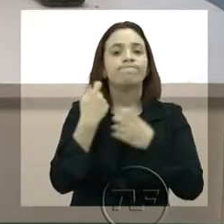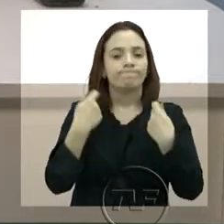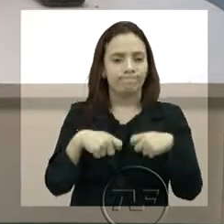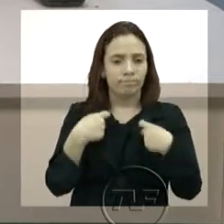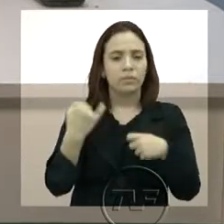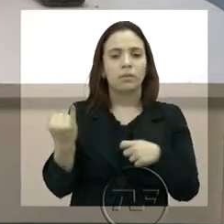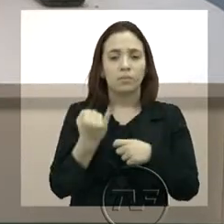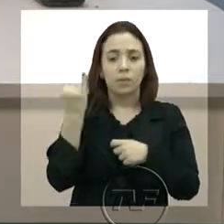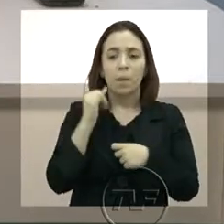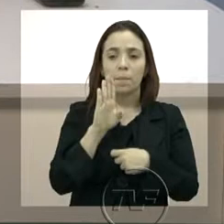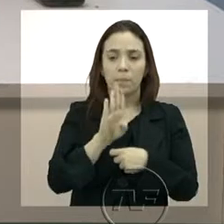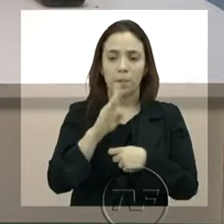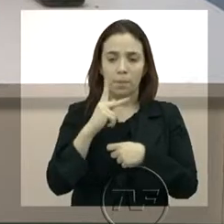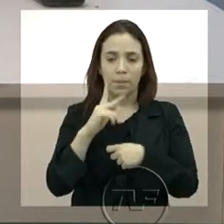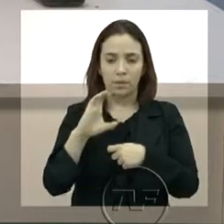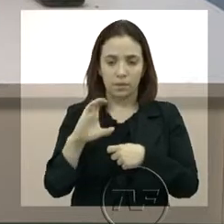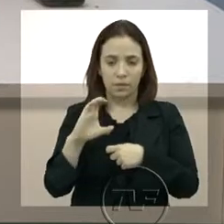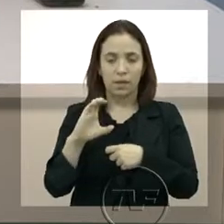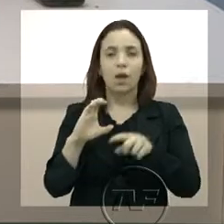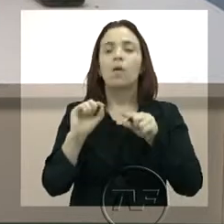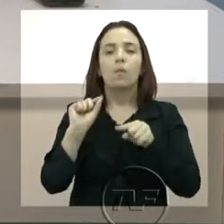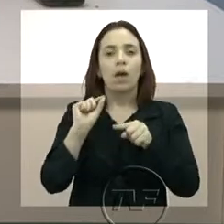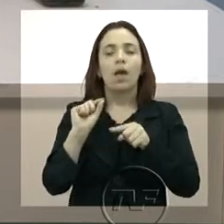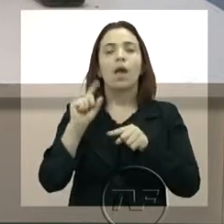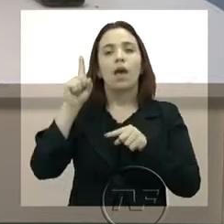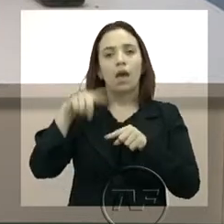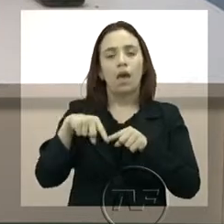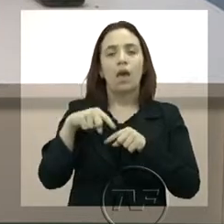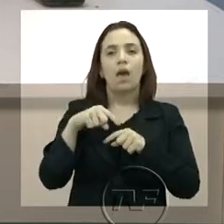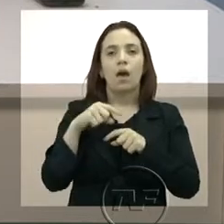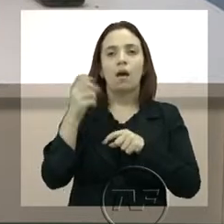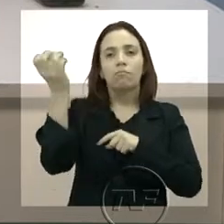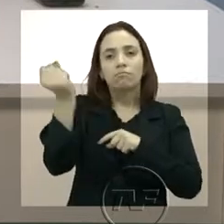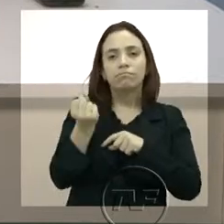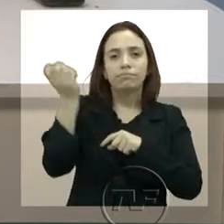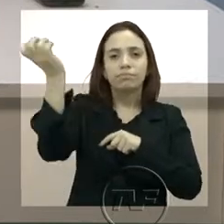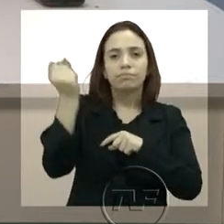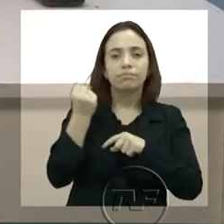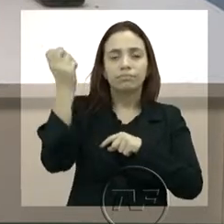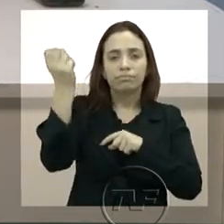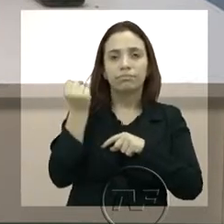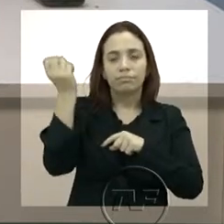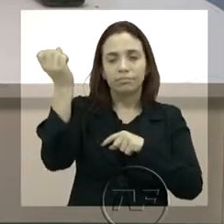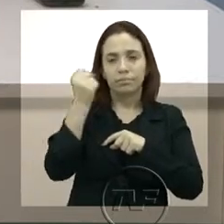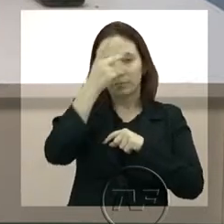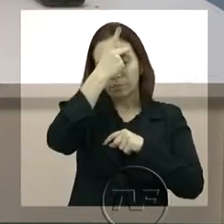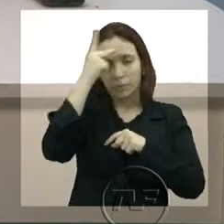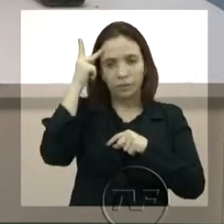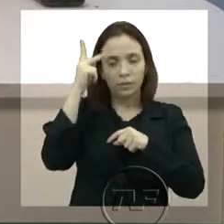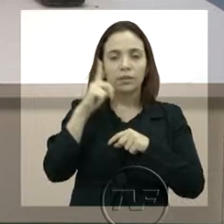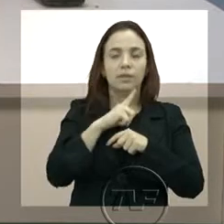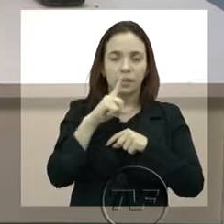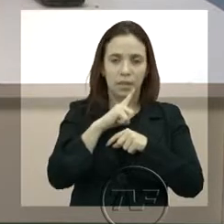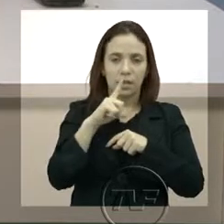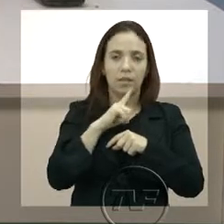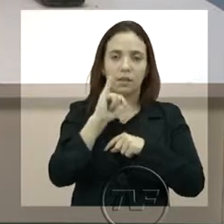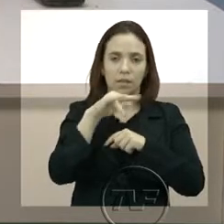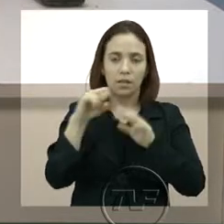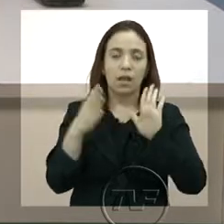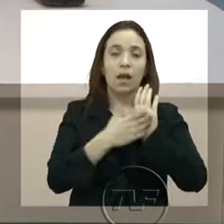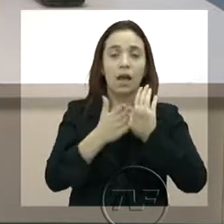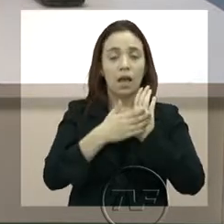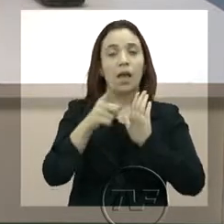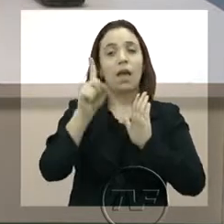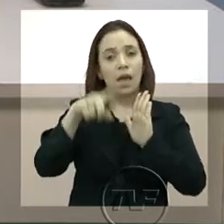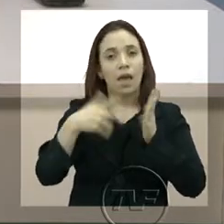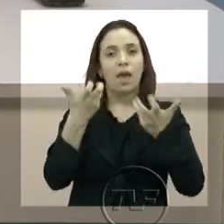importante, o BPC, né, que é o benefício de prestação continuada, que está, por exemplo, é um dos temas da reforma da